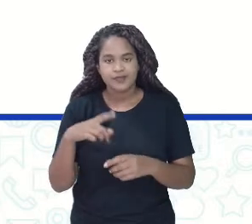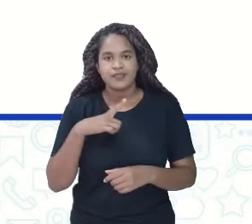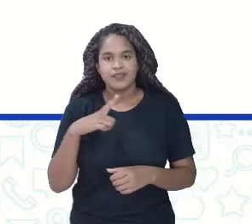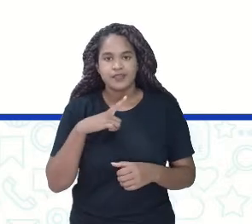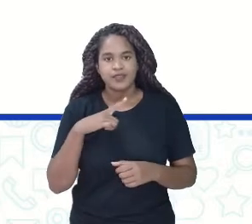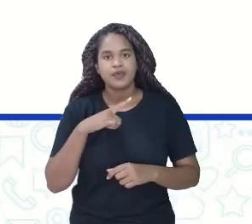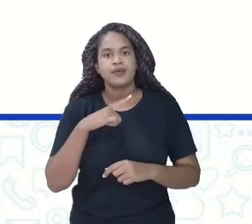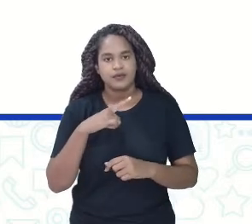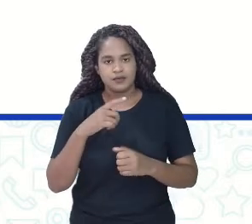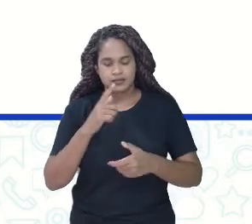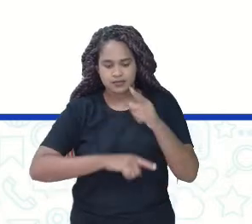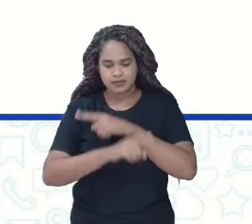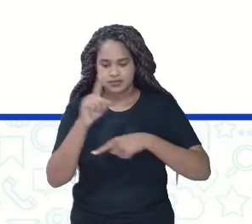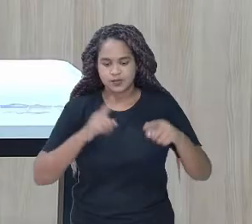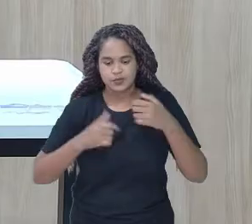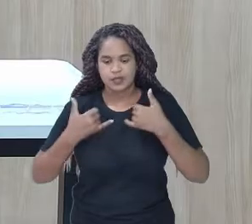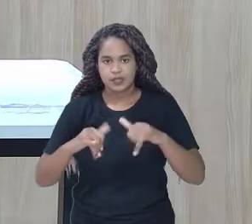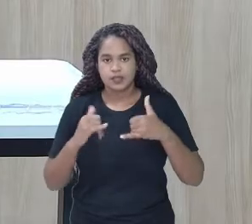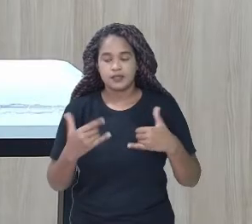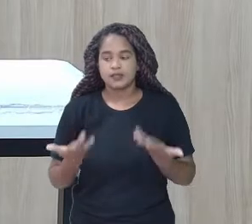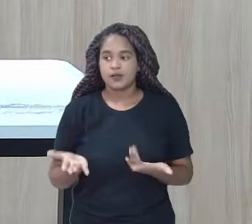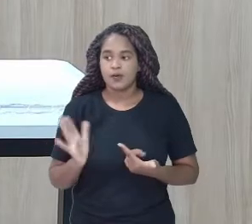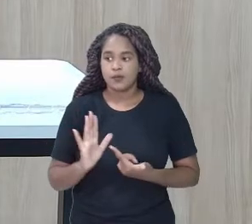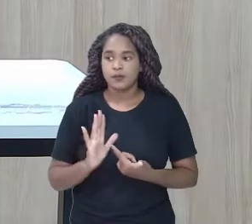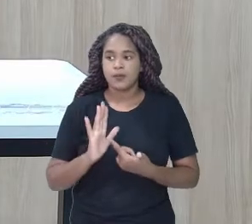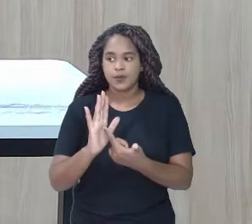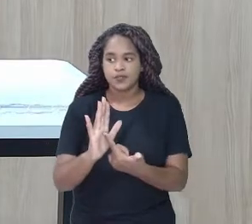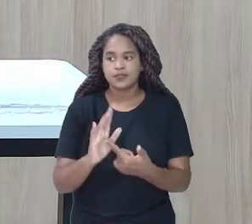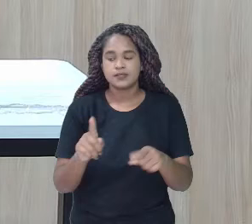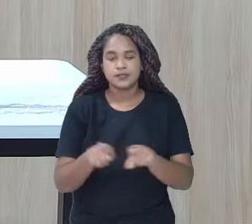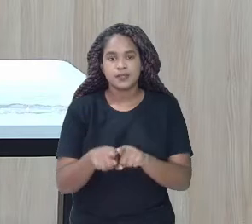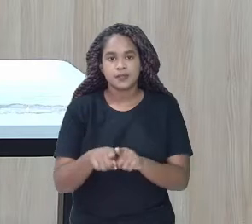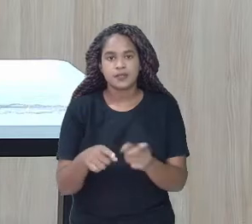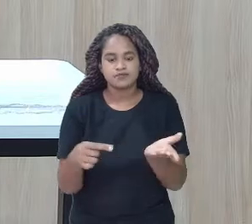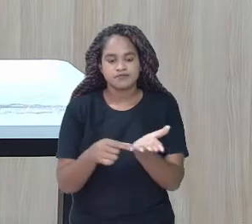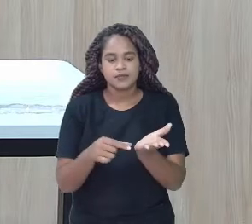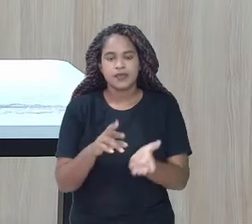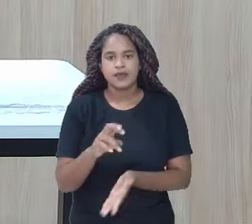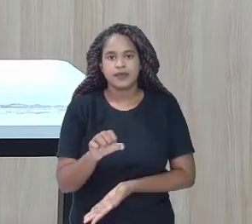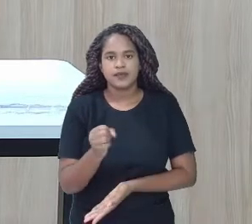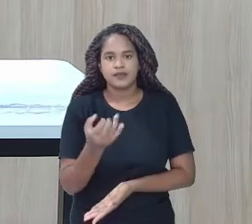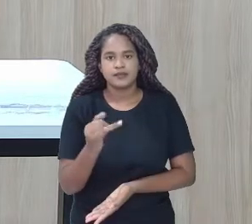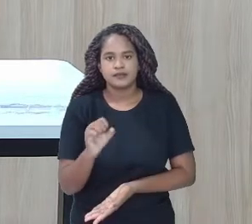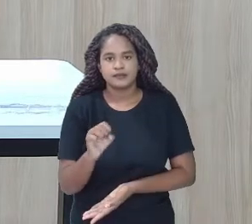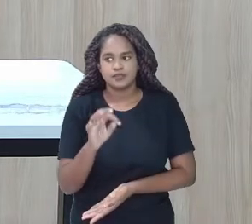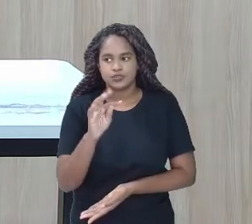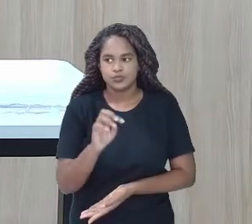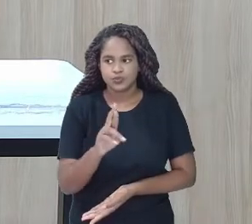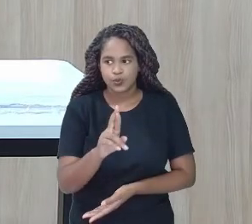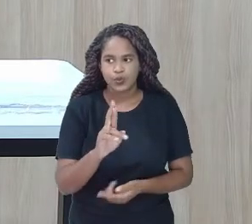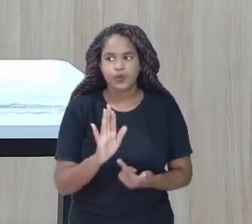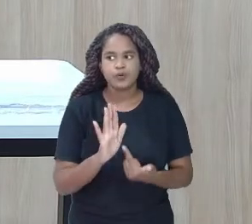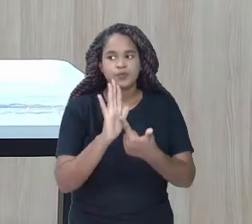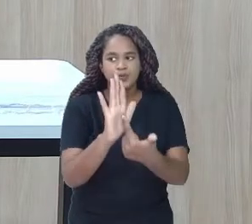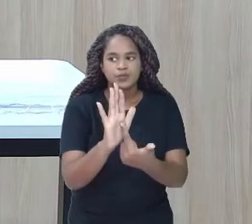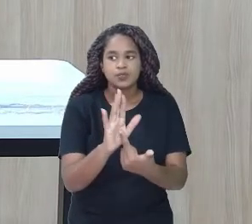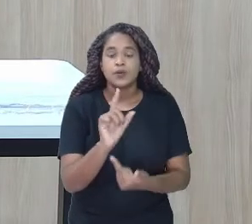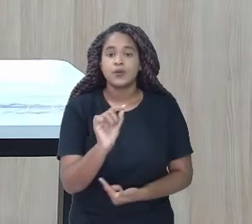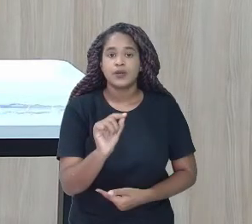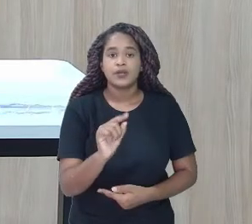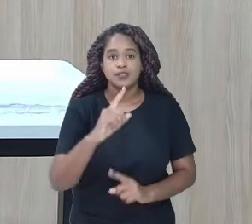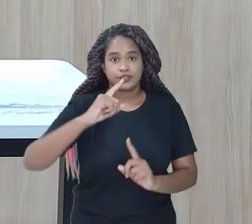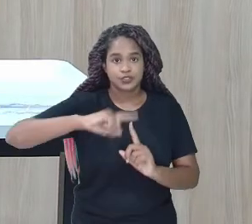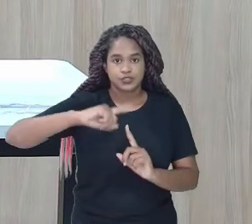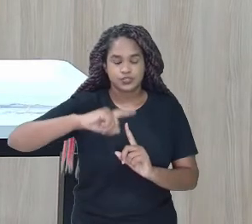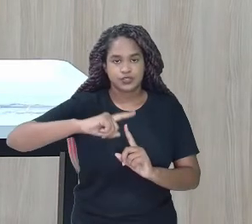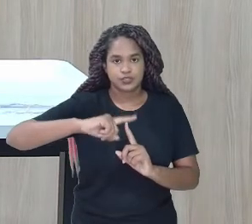circuitos elétricos. Eu trouxe hoje até uma resistência, que nós falamos tanto nesse resistor, eu trouxe uma resistência de